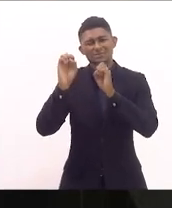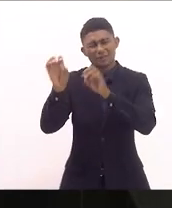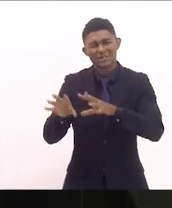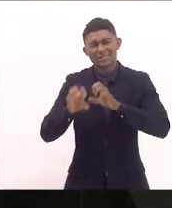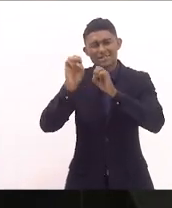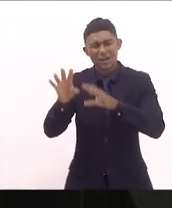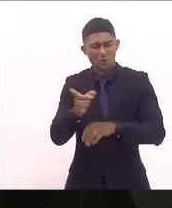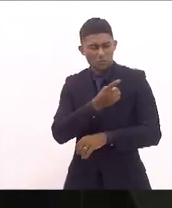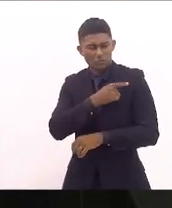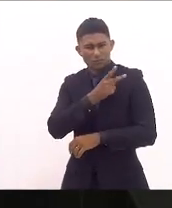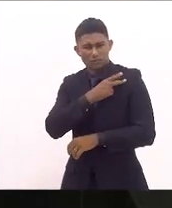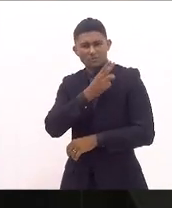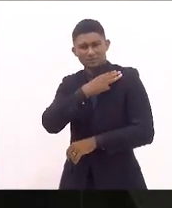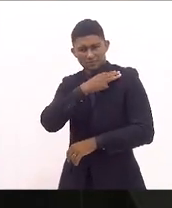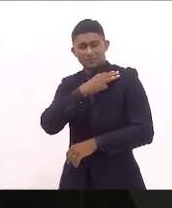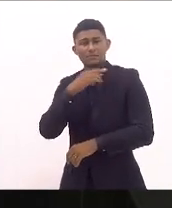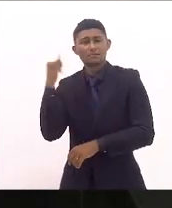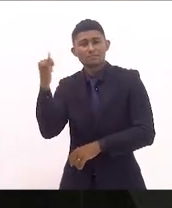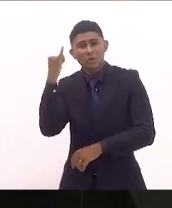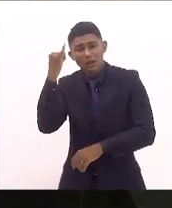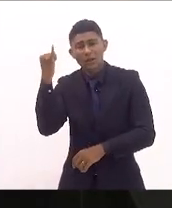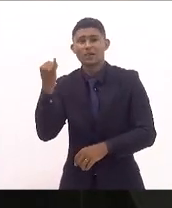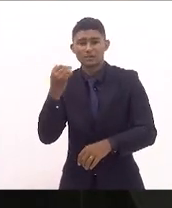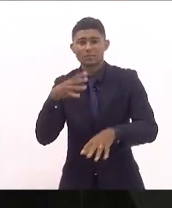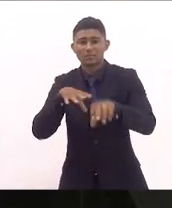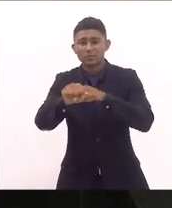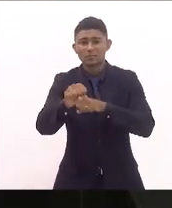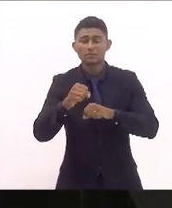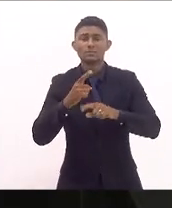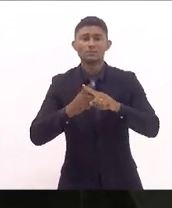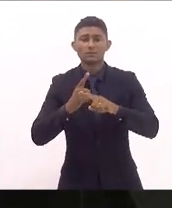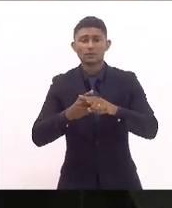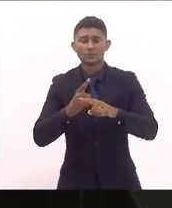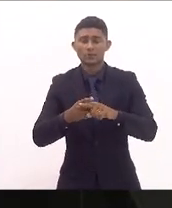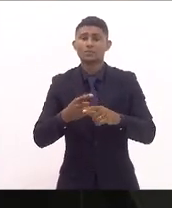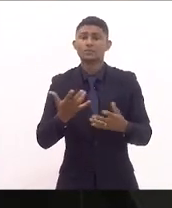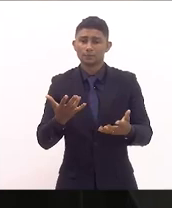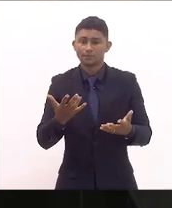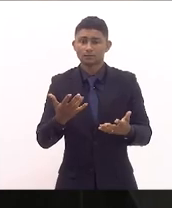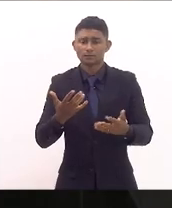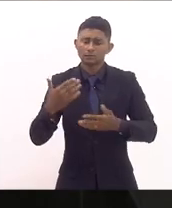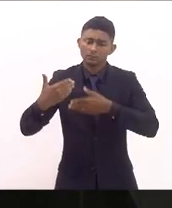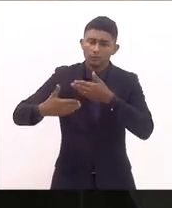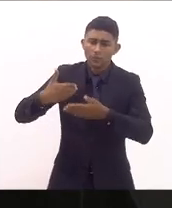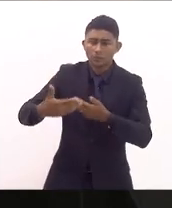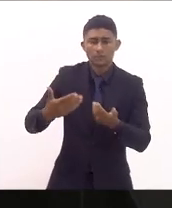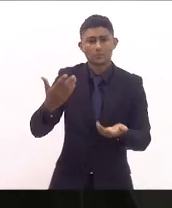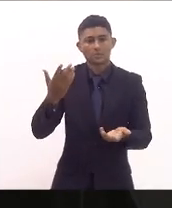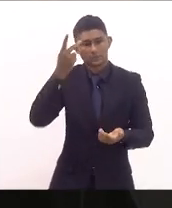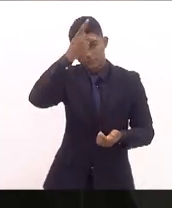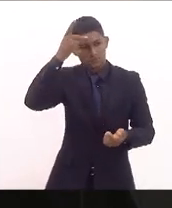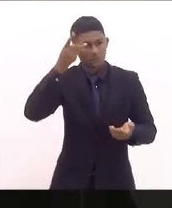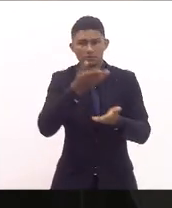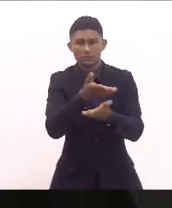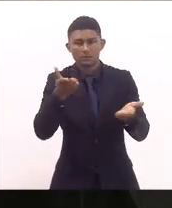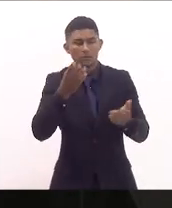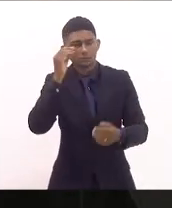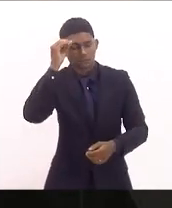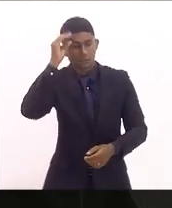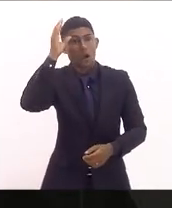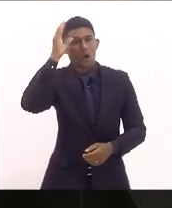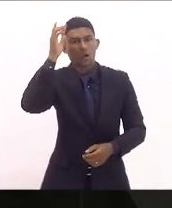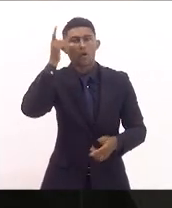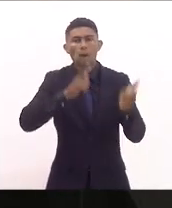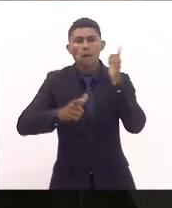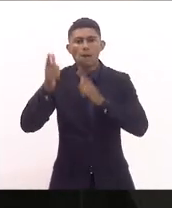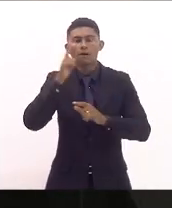etapa de escolaridade que a gente chama de básica porque considera que é um mínimo necessário para que as pessoas tenham acesso ao conhecimento para exercer